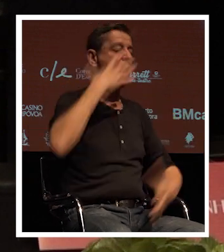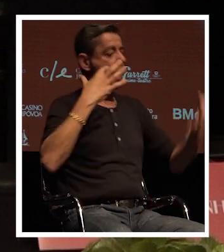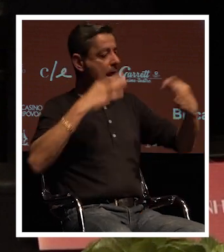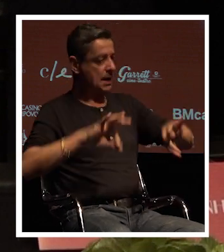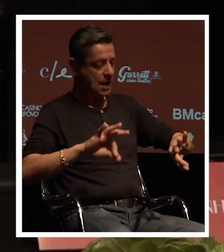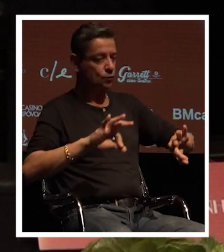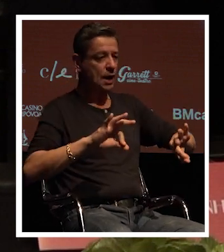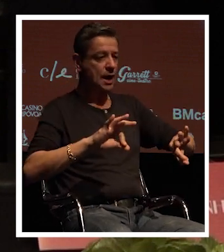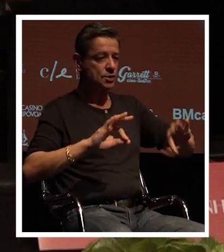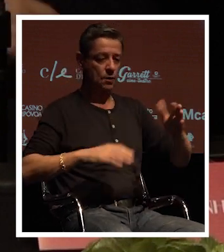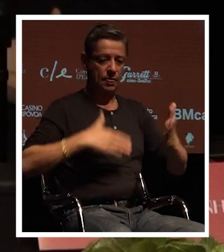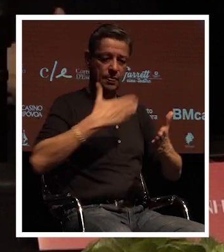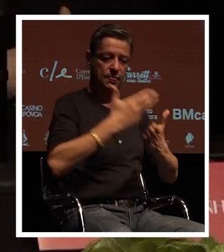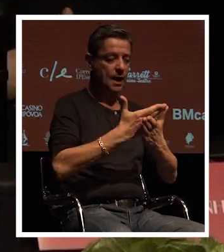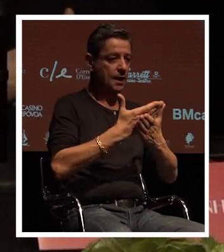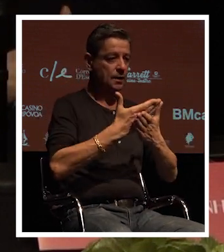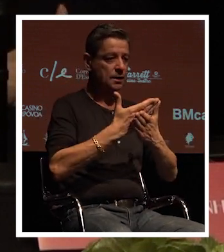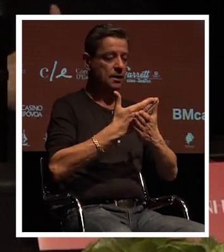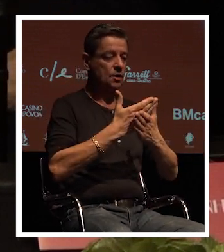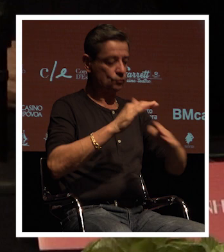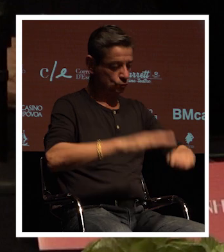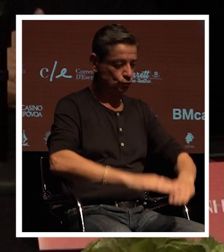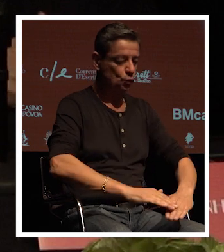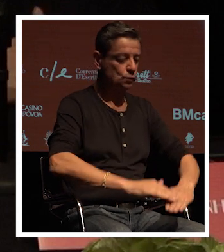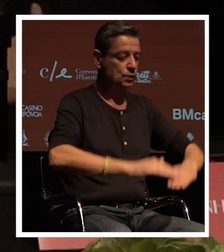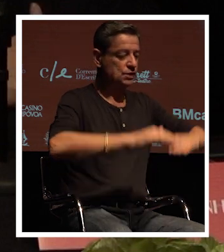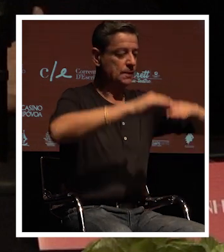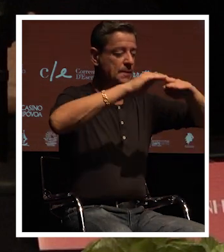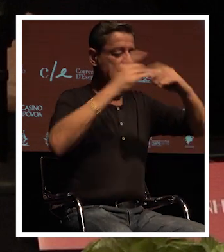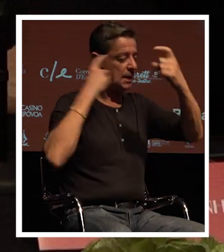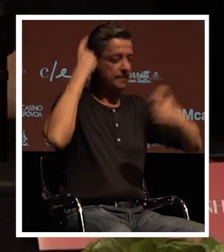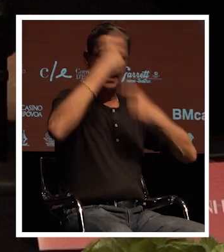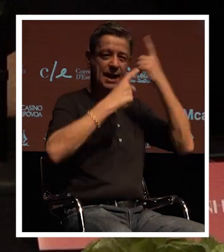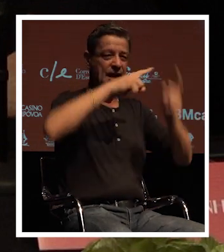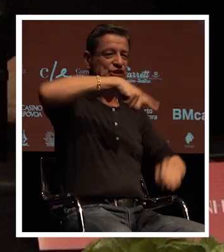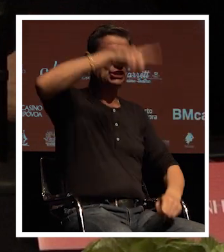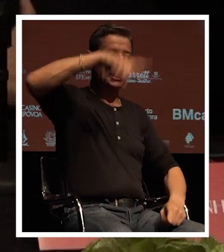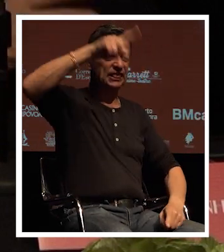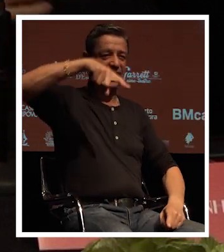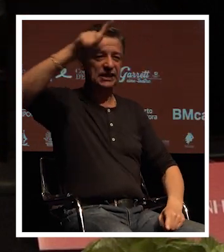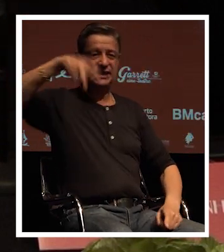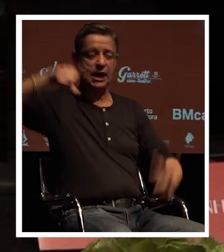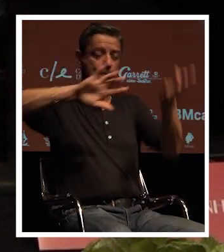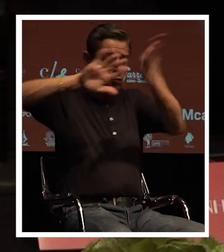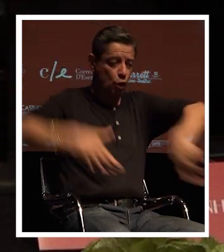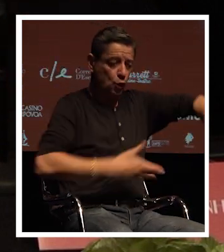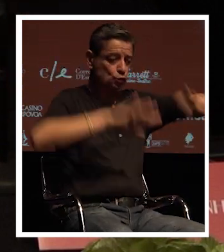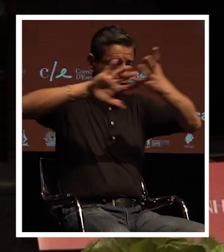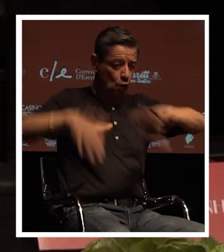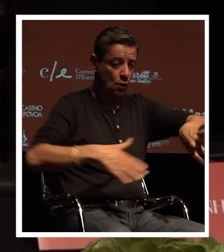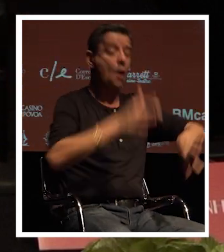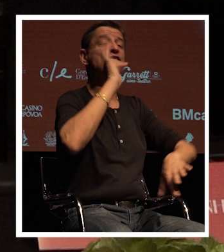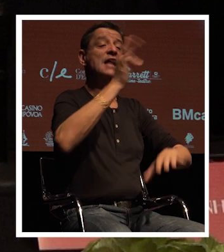que privilegiam o indivíduo e o seu crescimento sem pensar em estatística produtividade ou